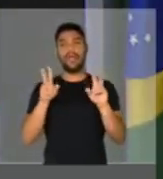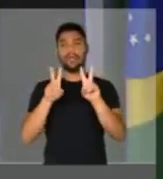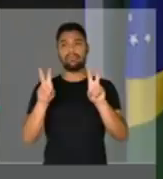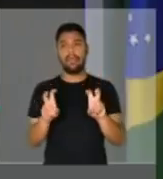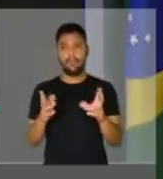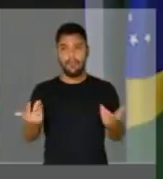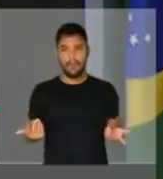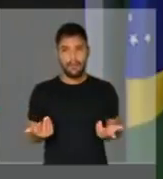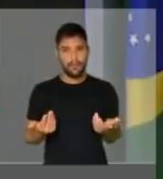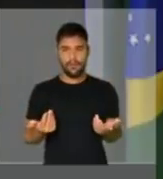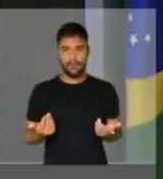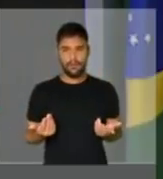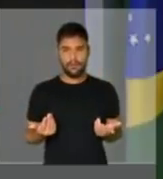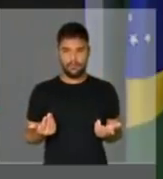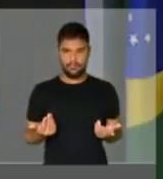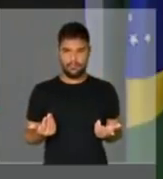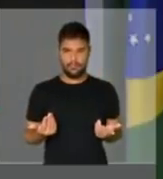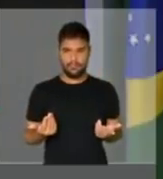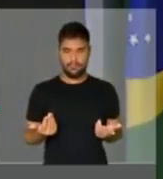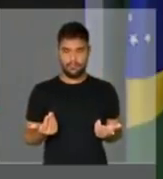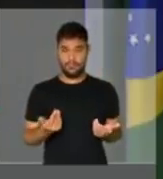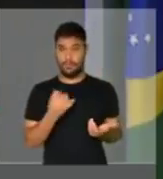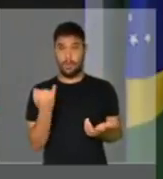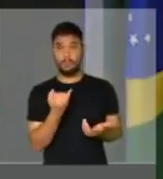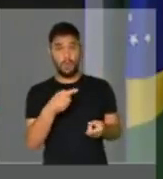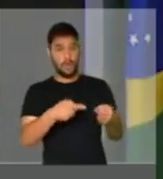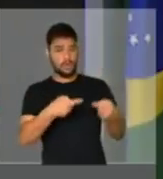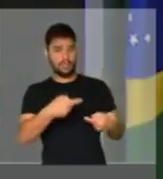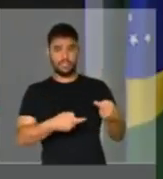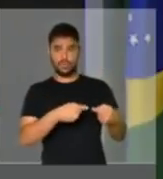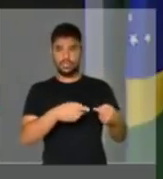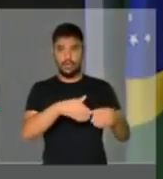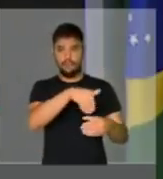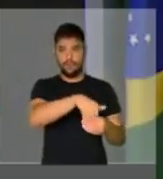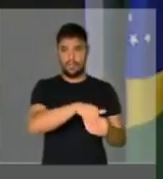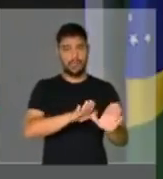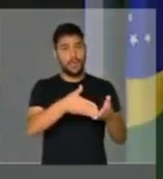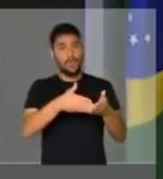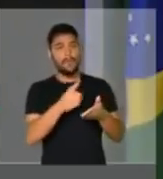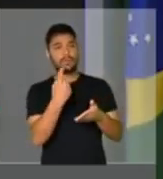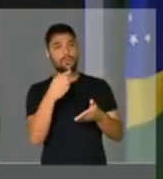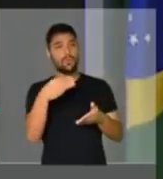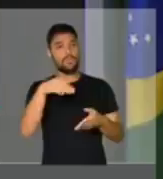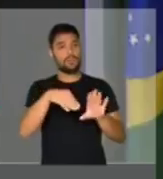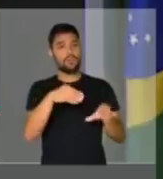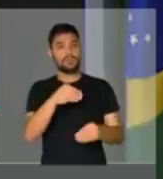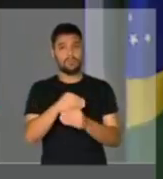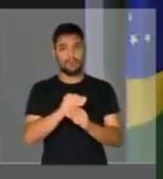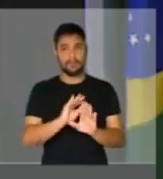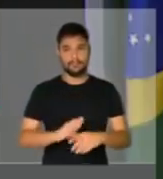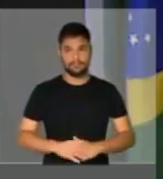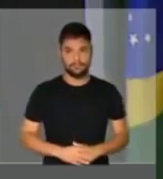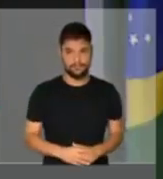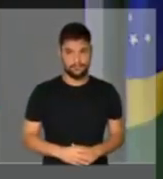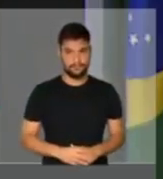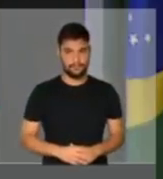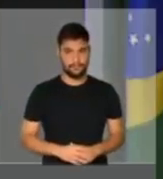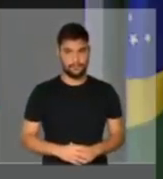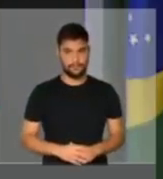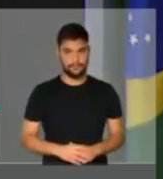seja a discussão. Pois eu aproveito e peço mais um minuto já, senhor presidente, para completar o raciocínio.